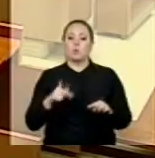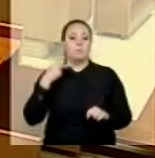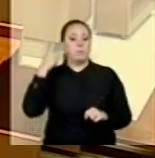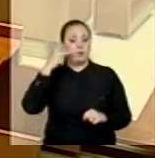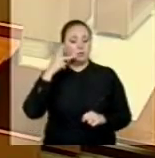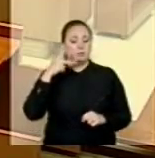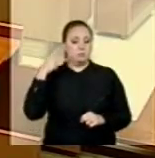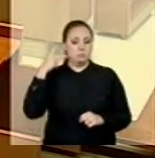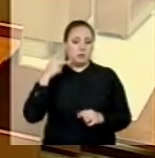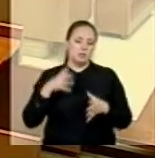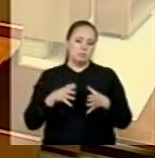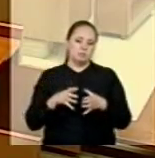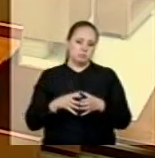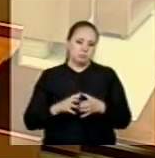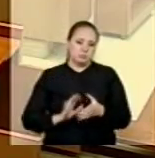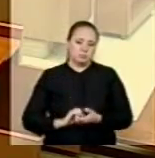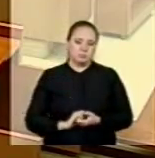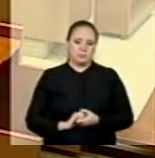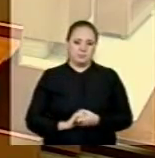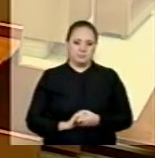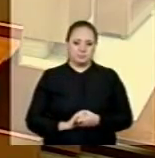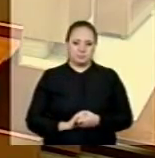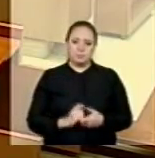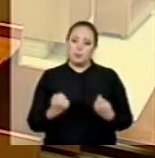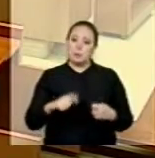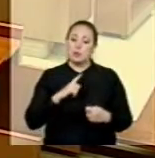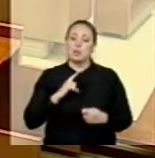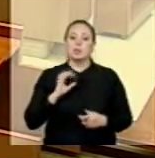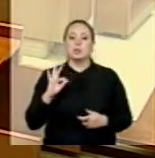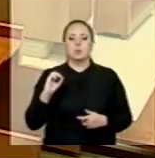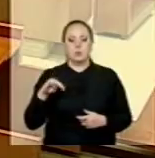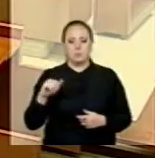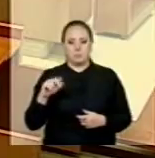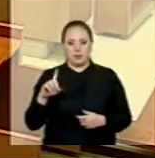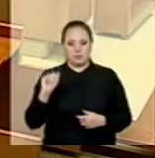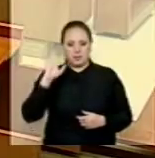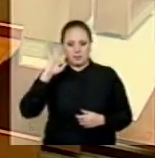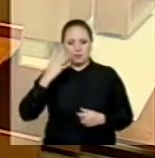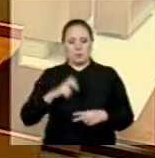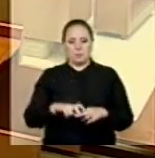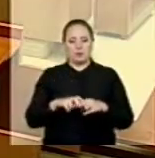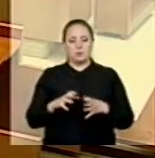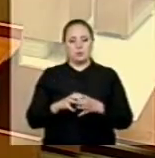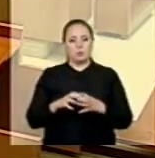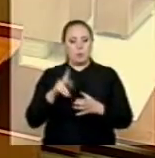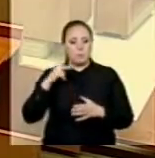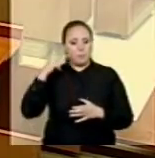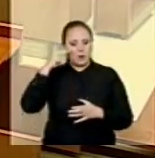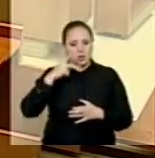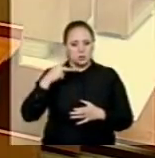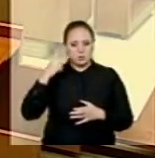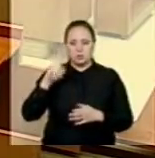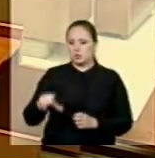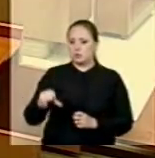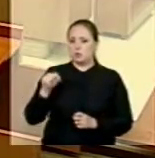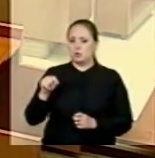Visou-se a prevalência da tomada de decisão por agentes políticos diretamente escolhidos